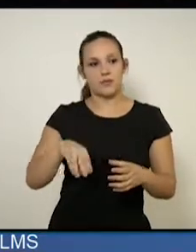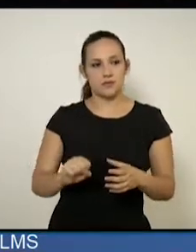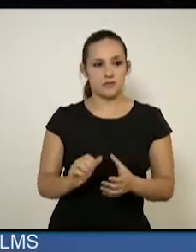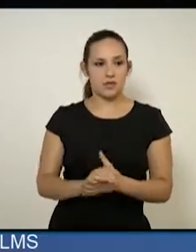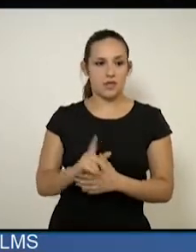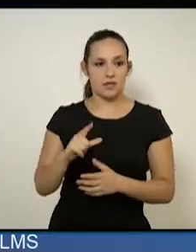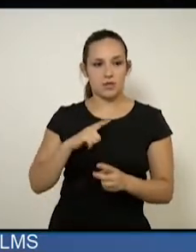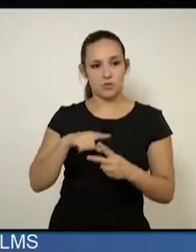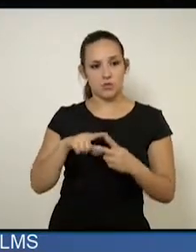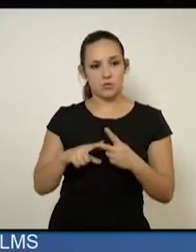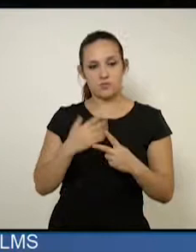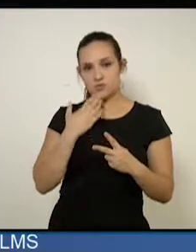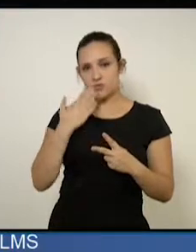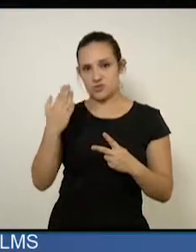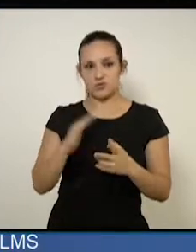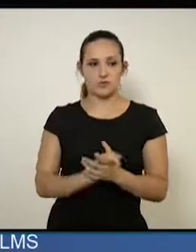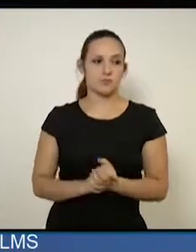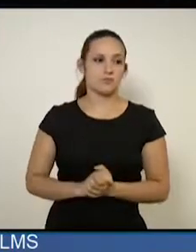são essas nossas